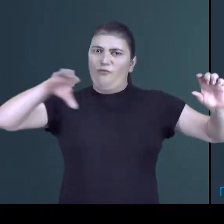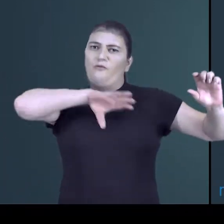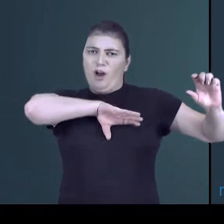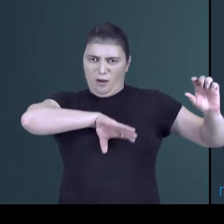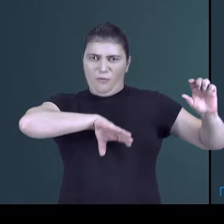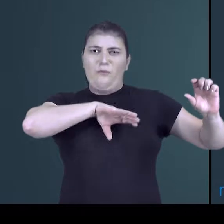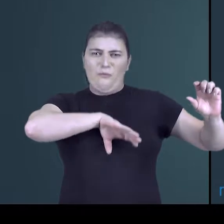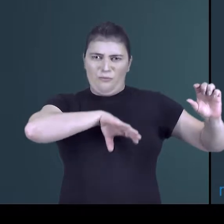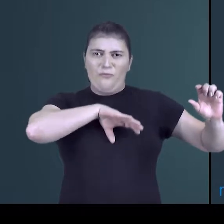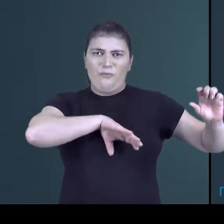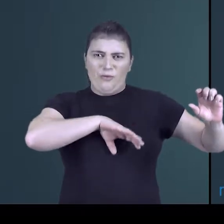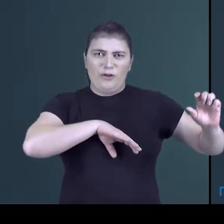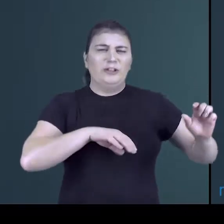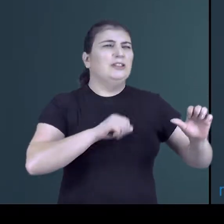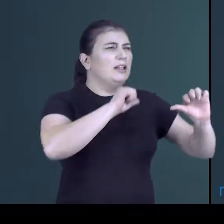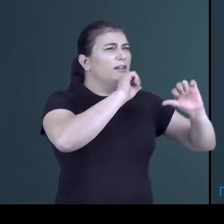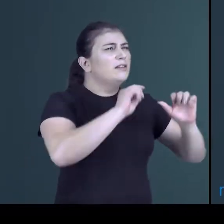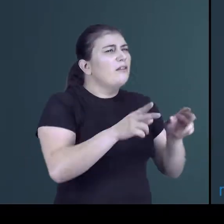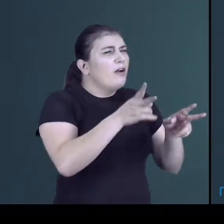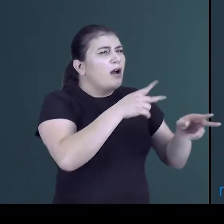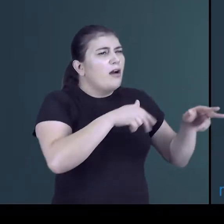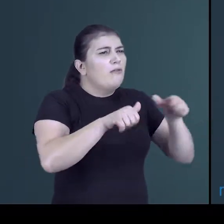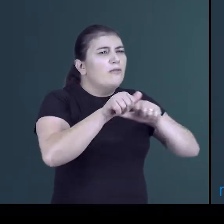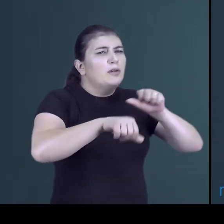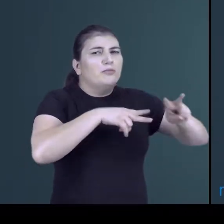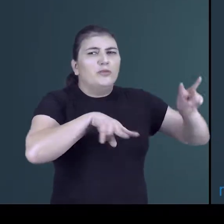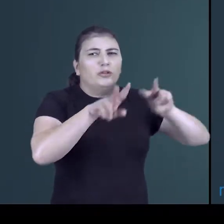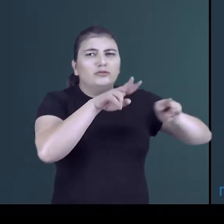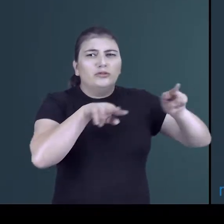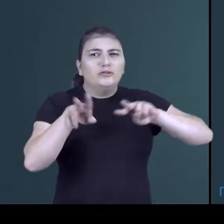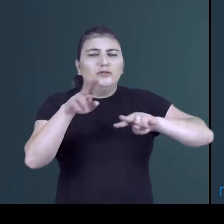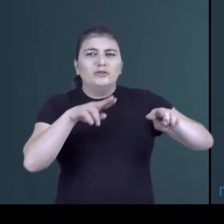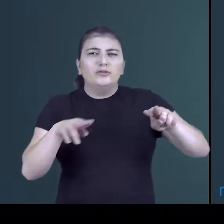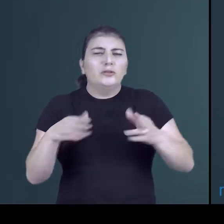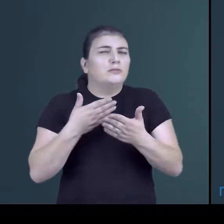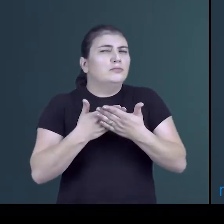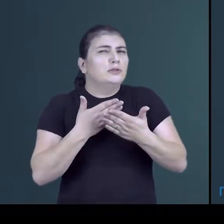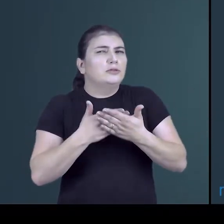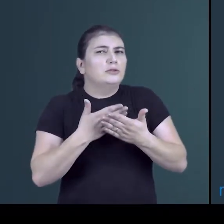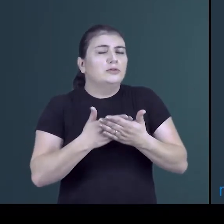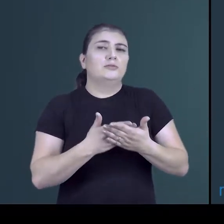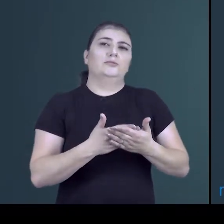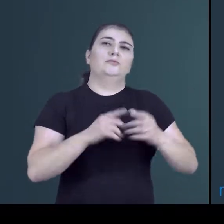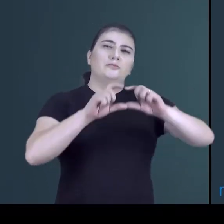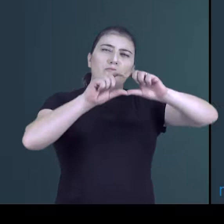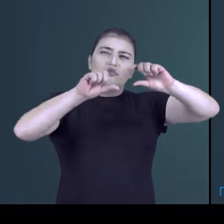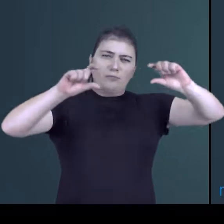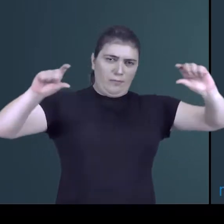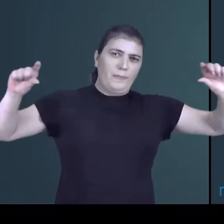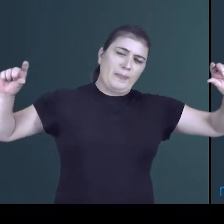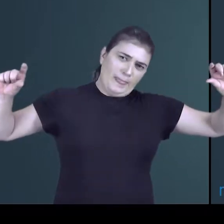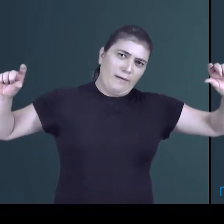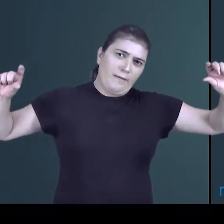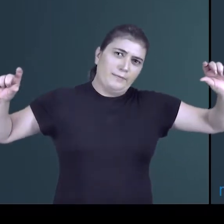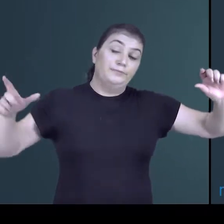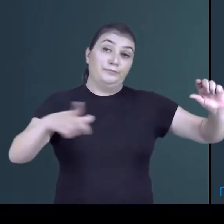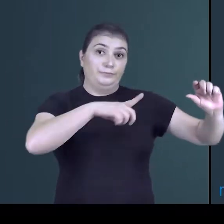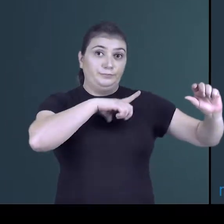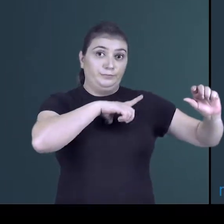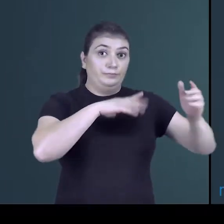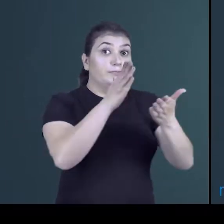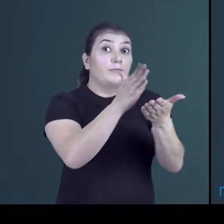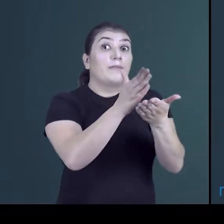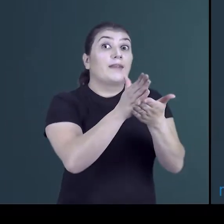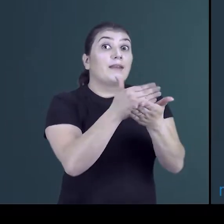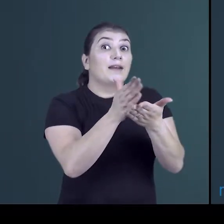analisar simplificadamente o estudo da concordância nominal. Olhando nesse período, nessa oração,